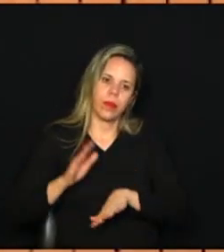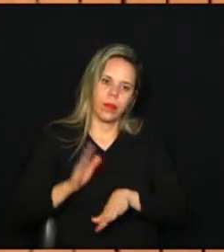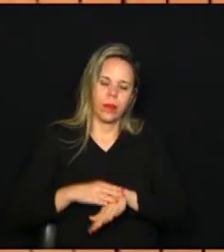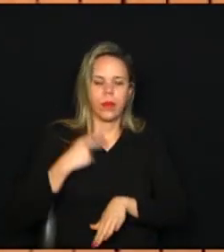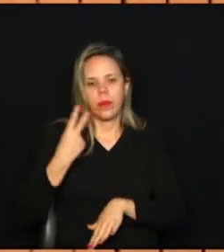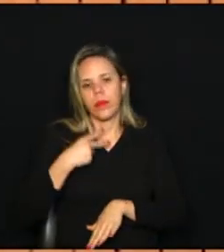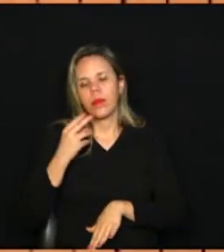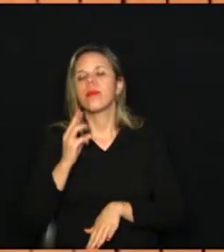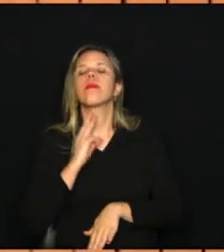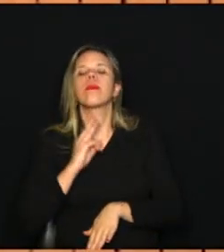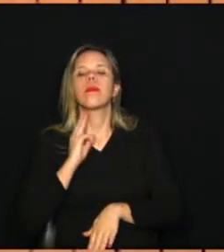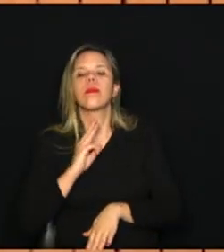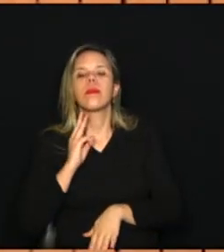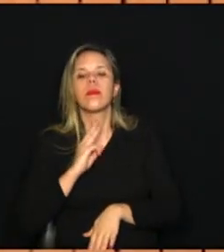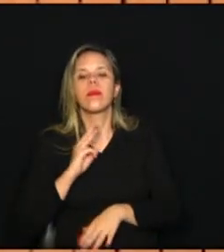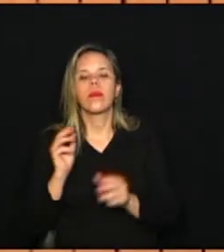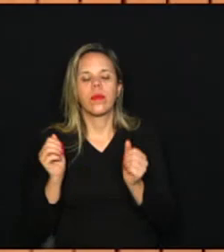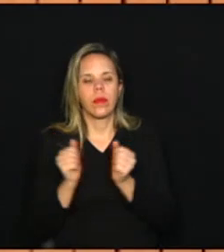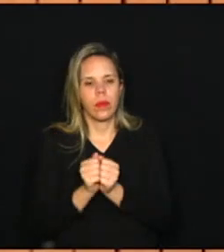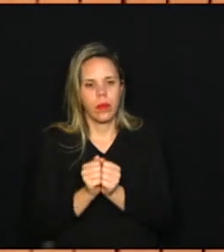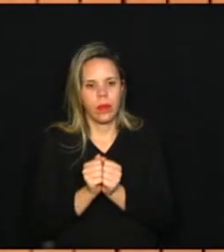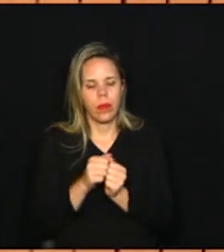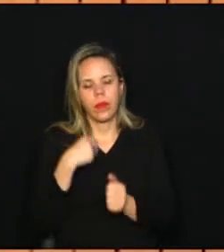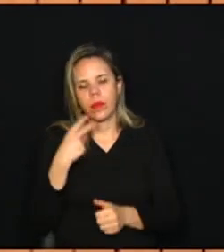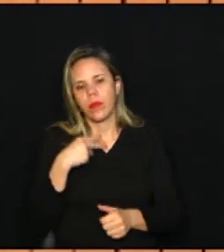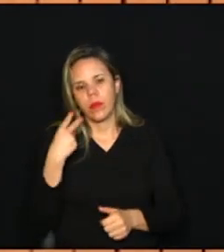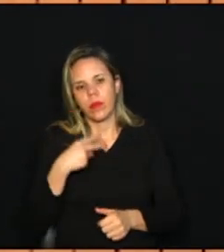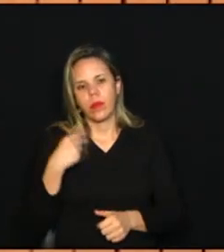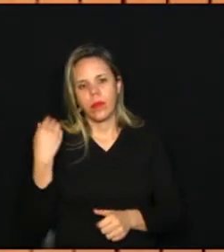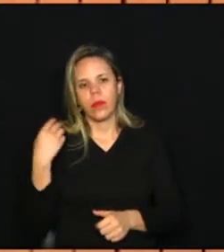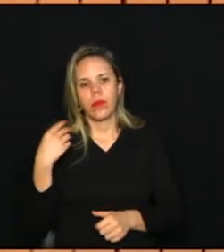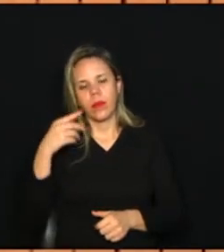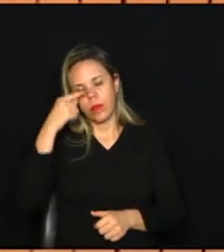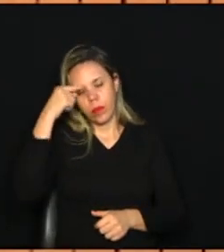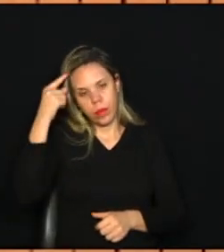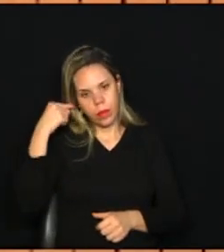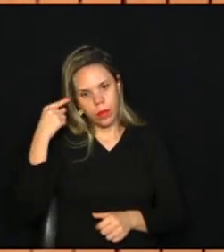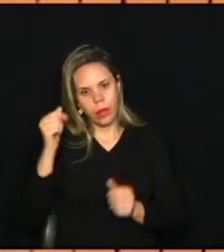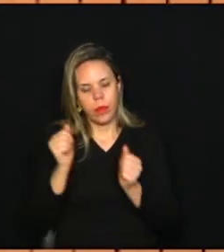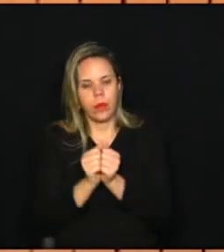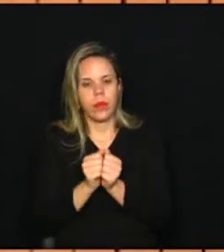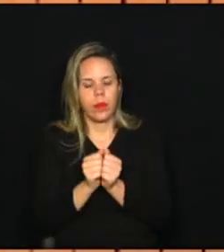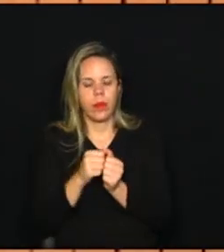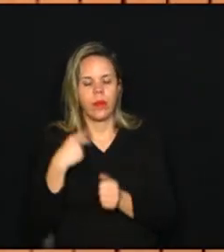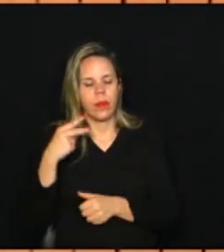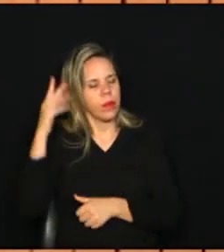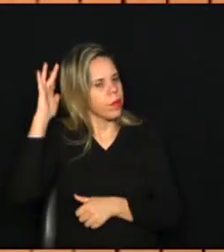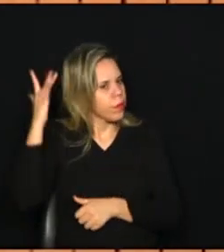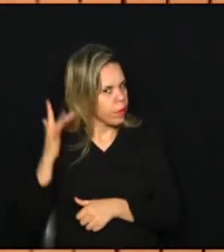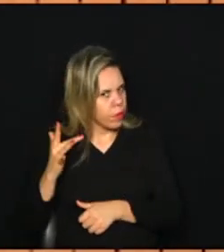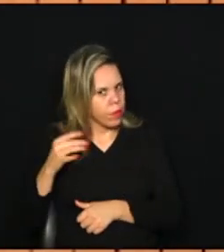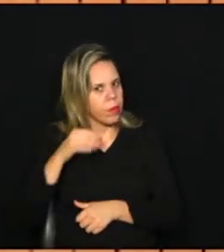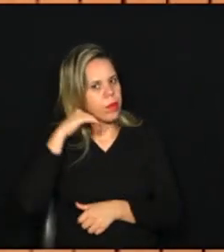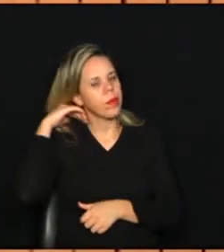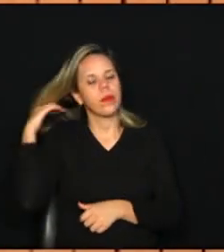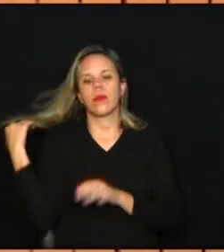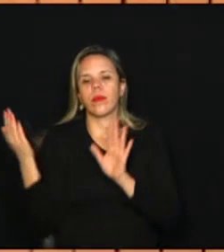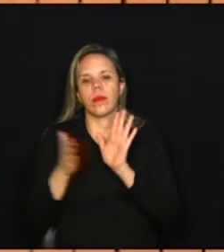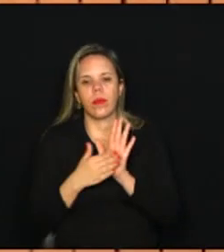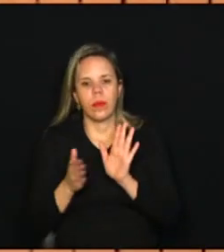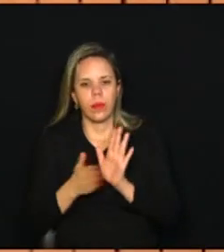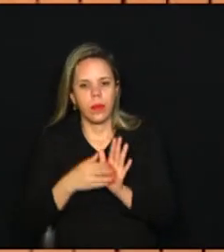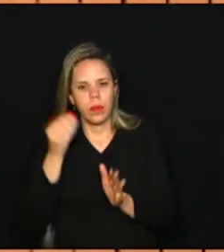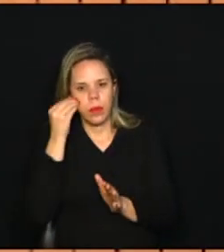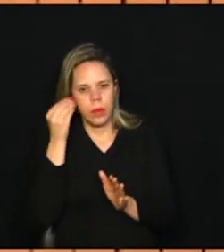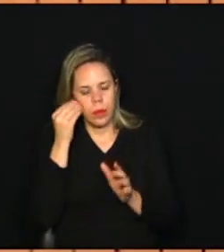vereador Cecílio Santos, juntamente com a vereadora Paola Miguel e com da Guida Calisto, que propõe aí uma